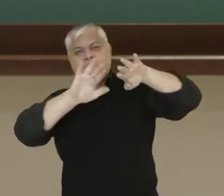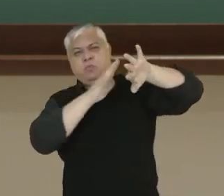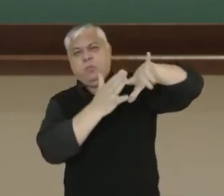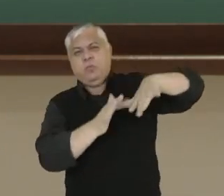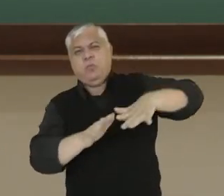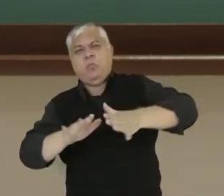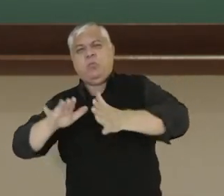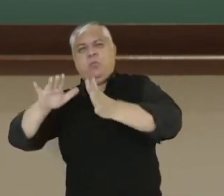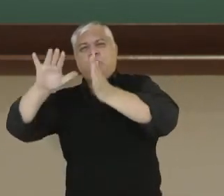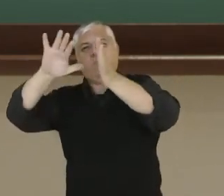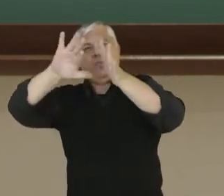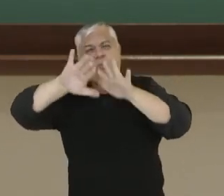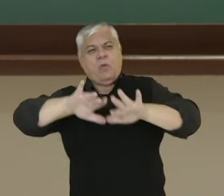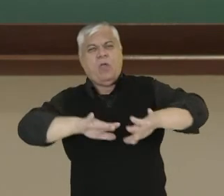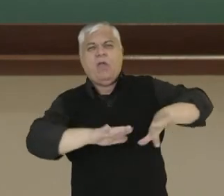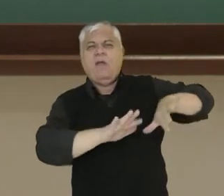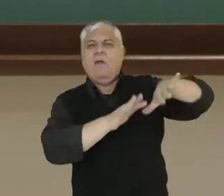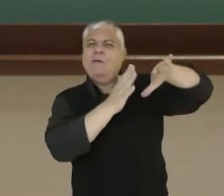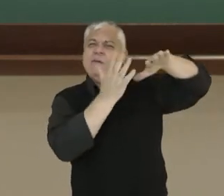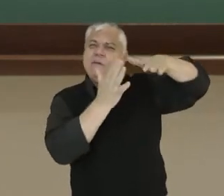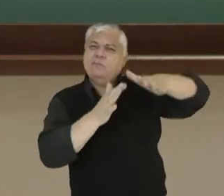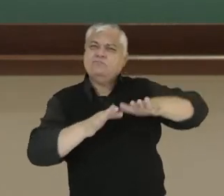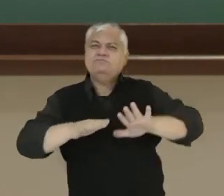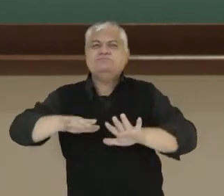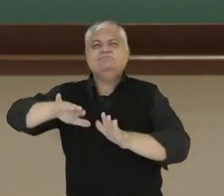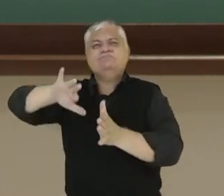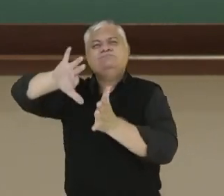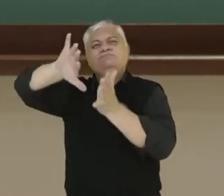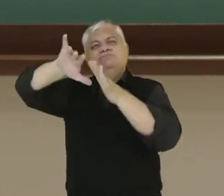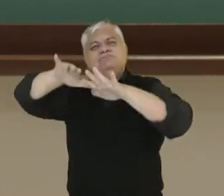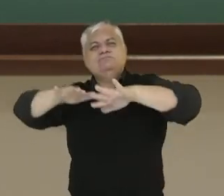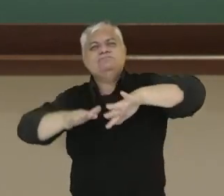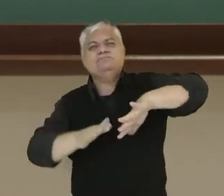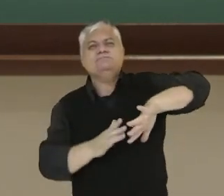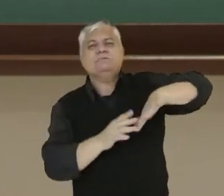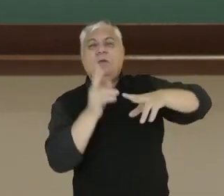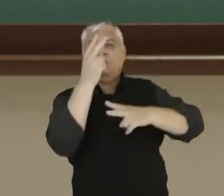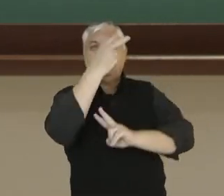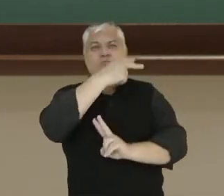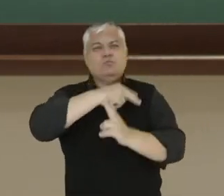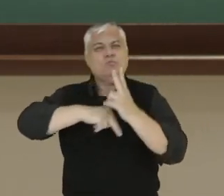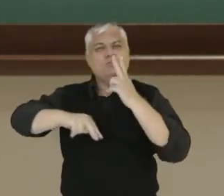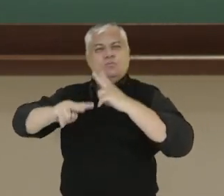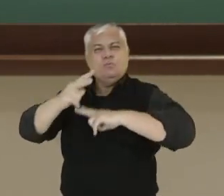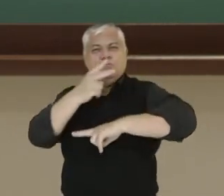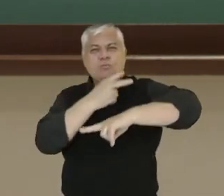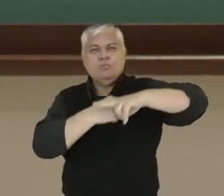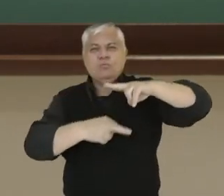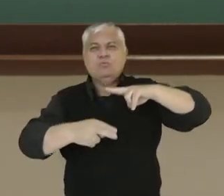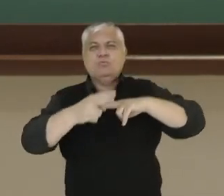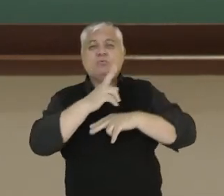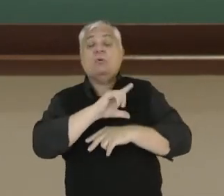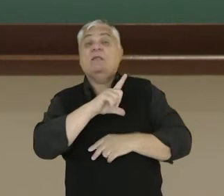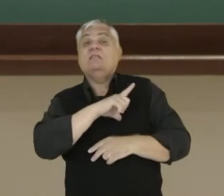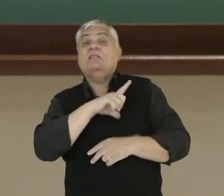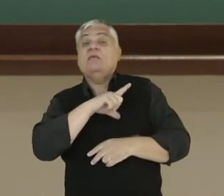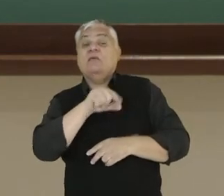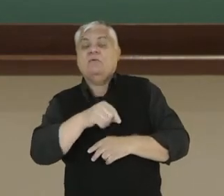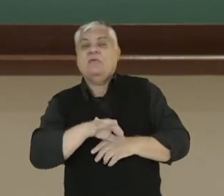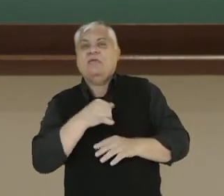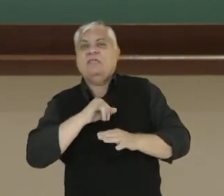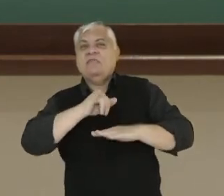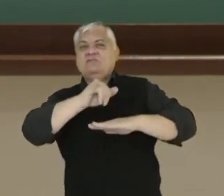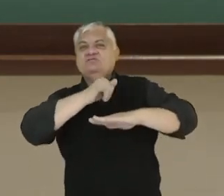fica mexendo, perturbando a superfície do mar e aí, pessoal, você gera um acúmulo de